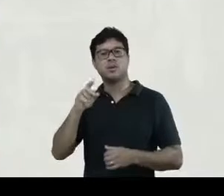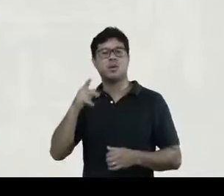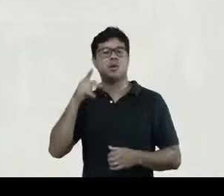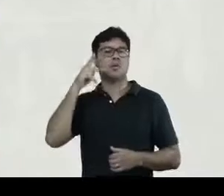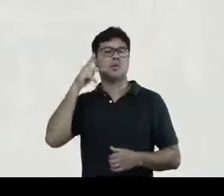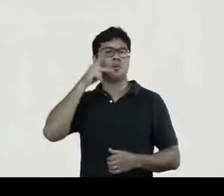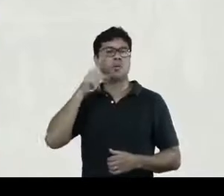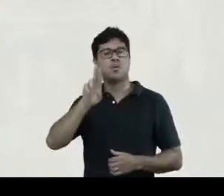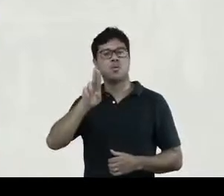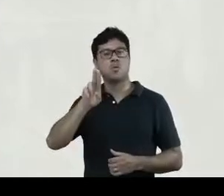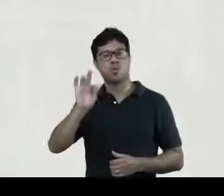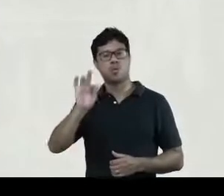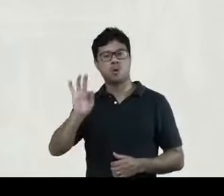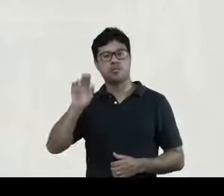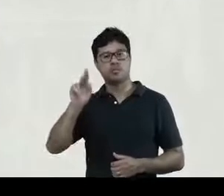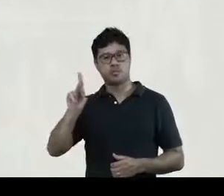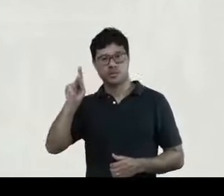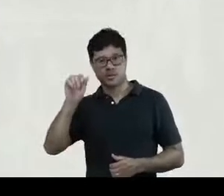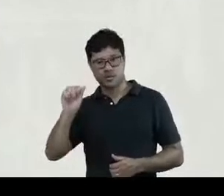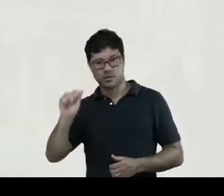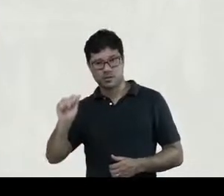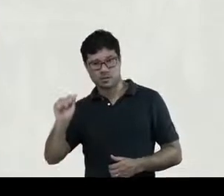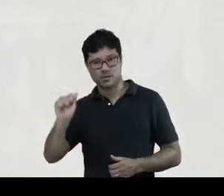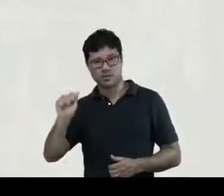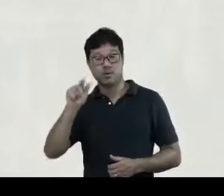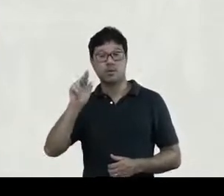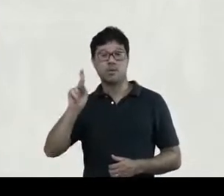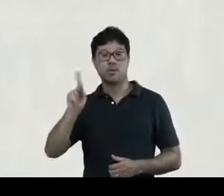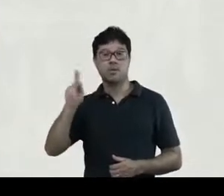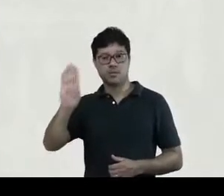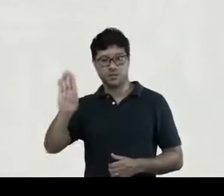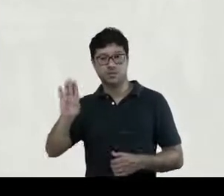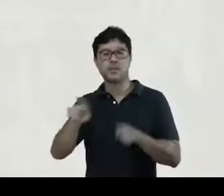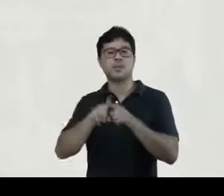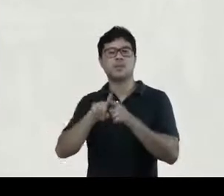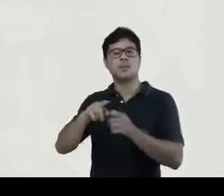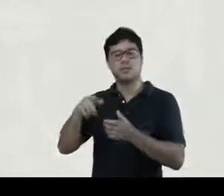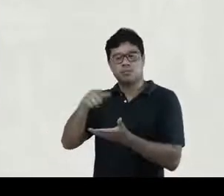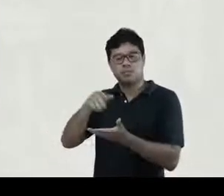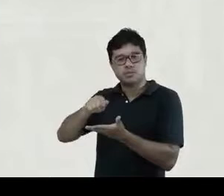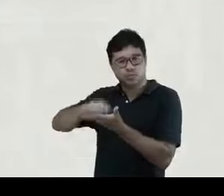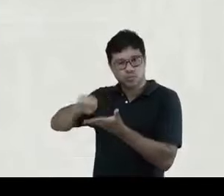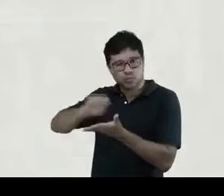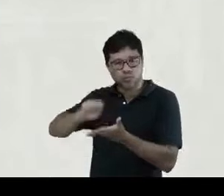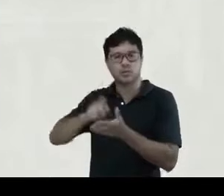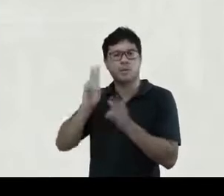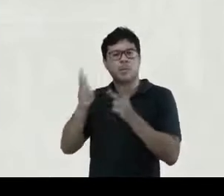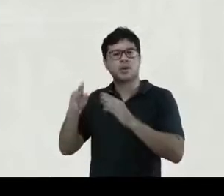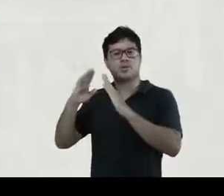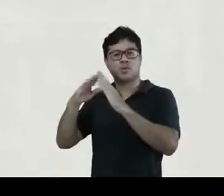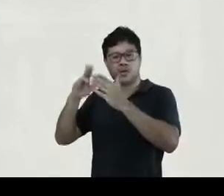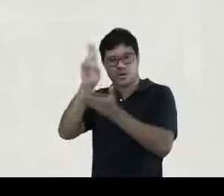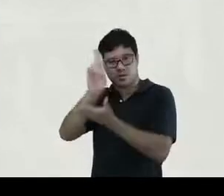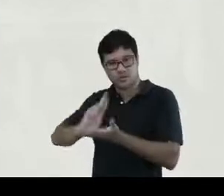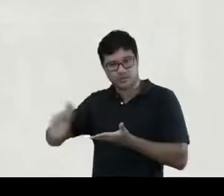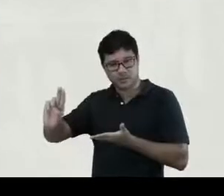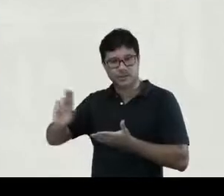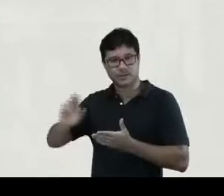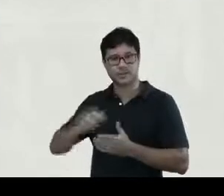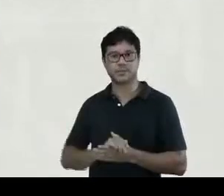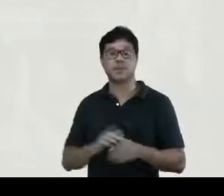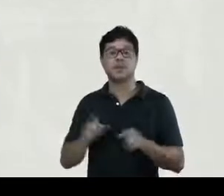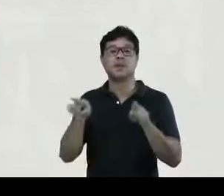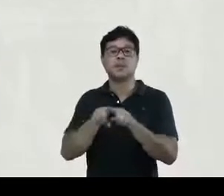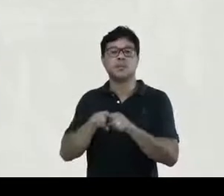da Paraíba, além de bacharel em Arquivologia com licenciatura em História pela mesma universidade. É